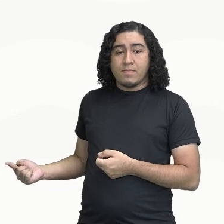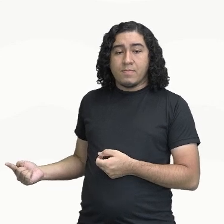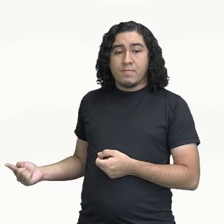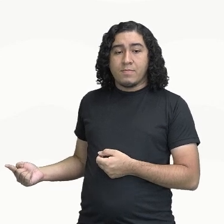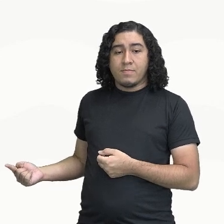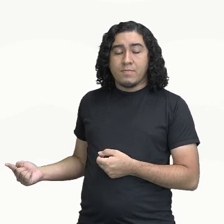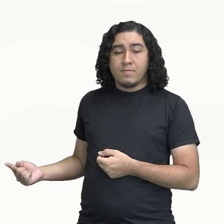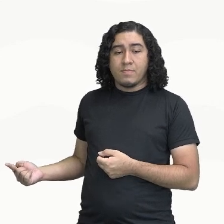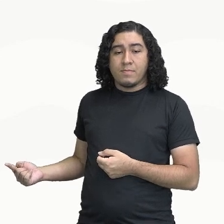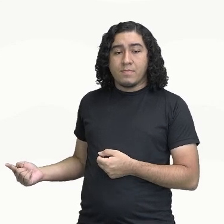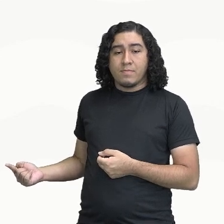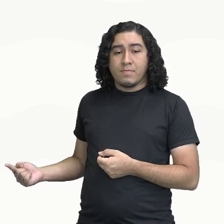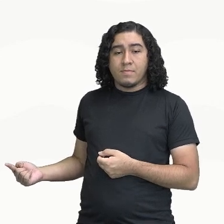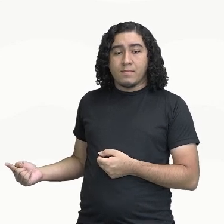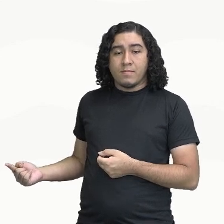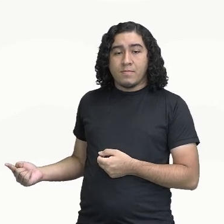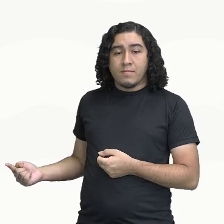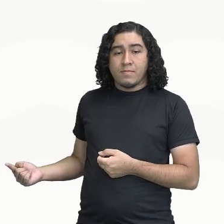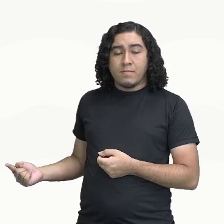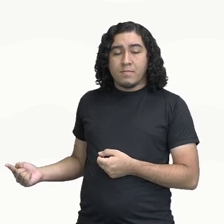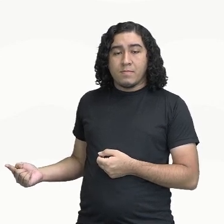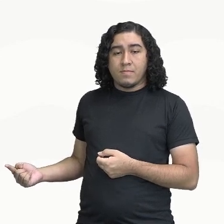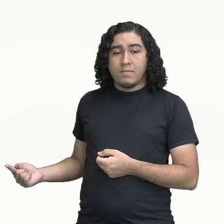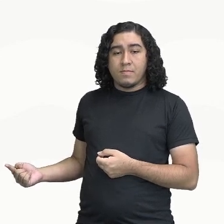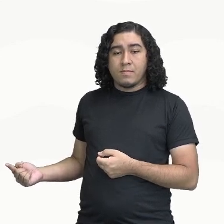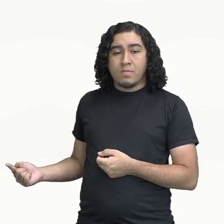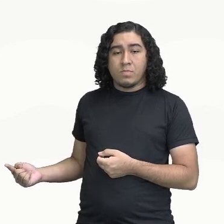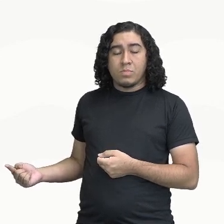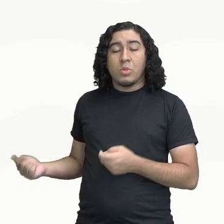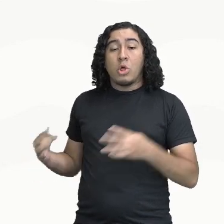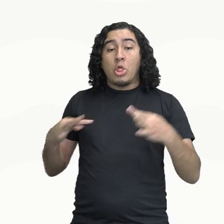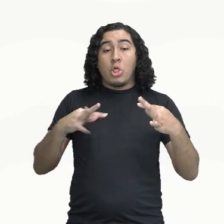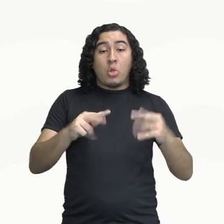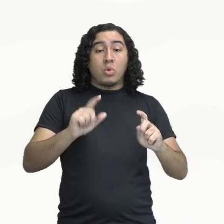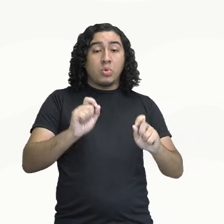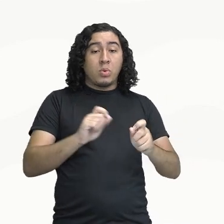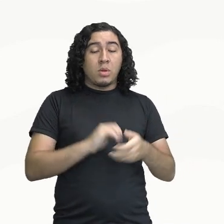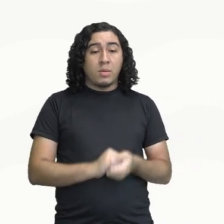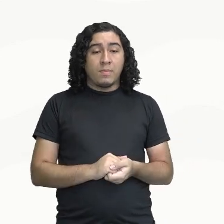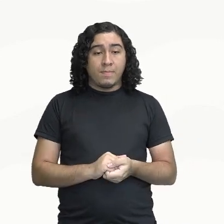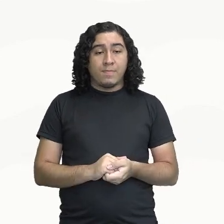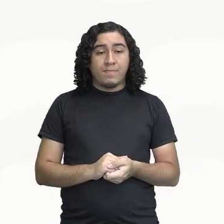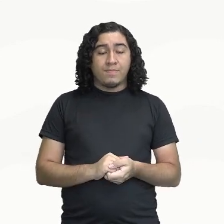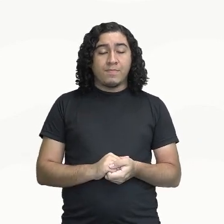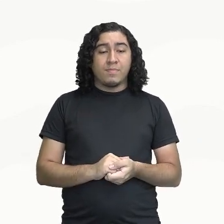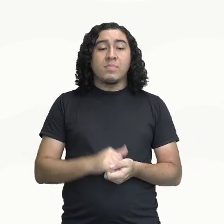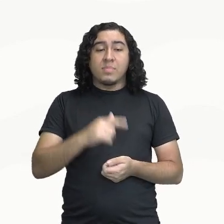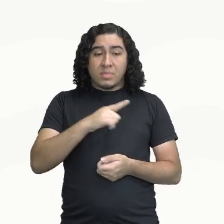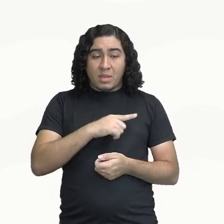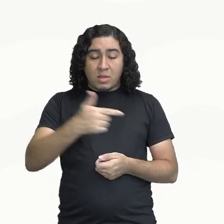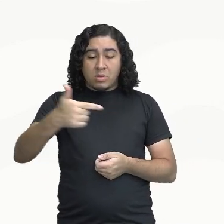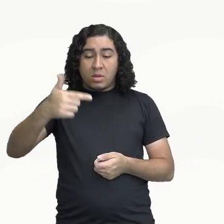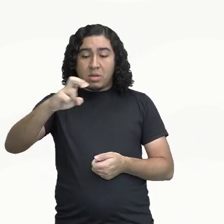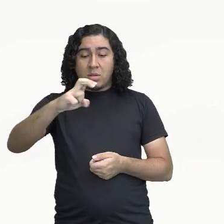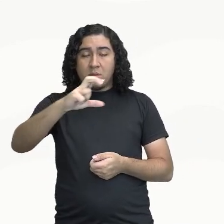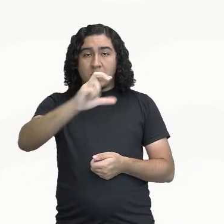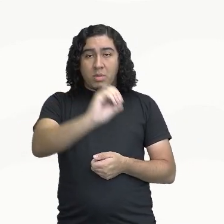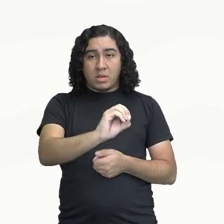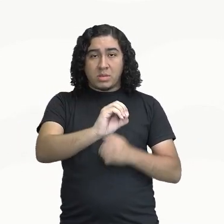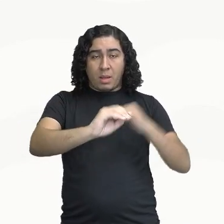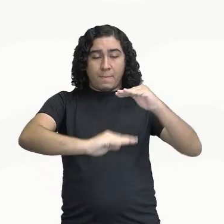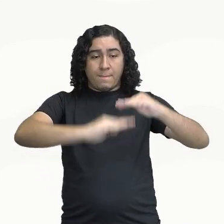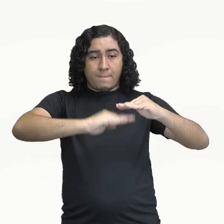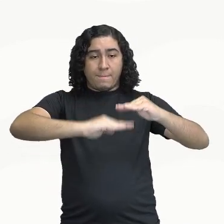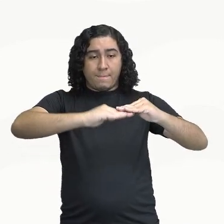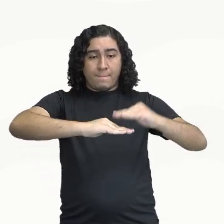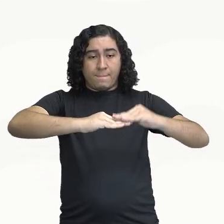2013, 2014, 2017. Então, eu tenho todos esses números aí, certo? Então, eles